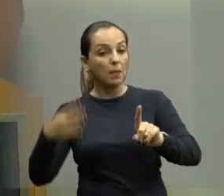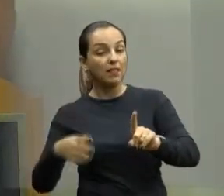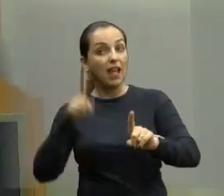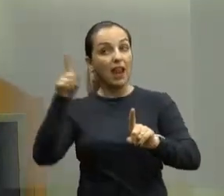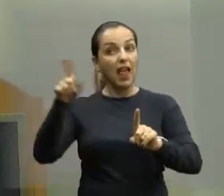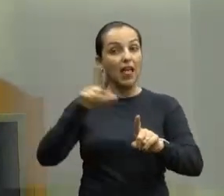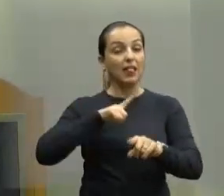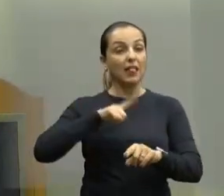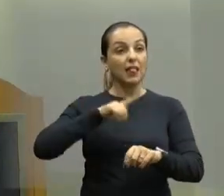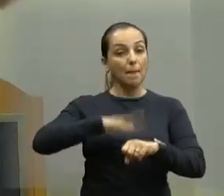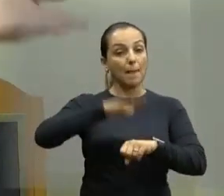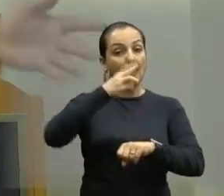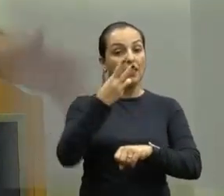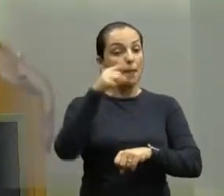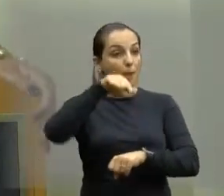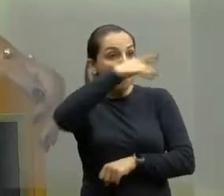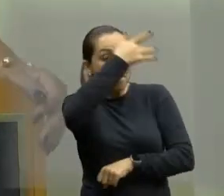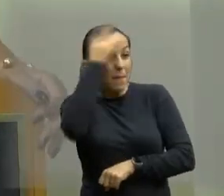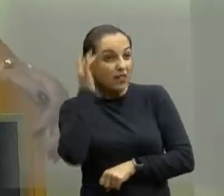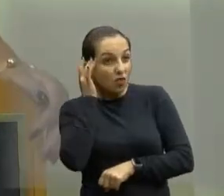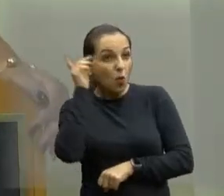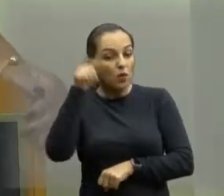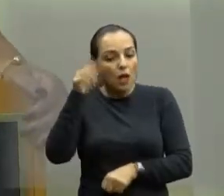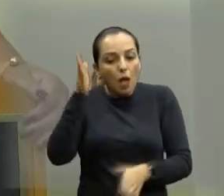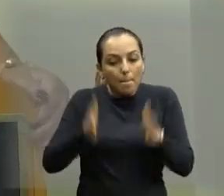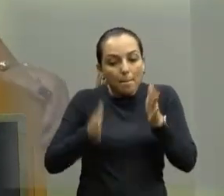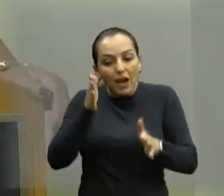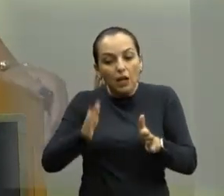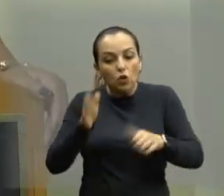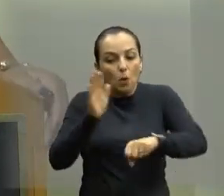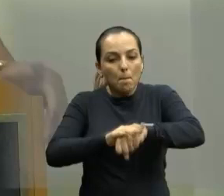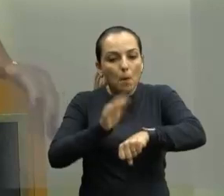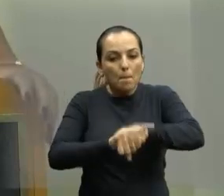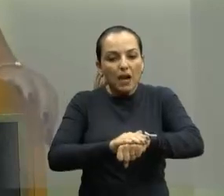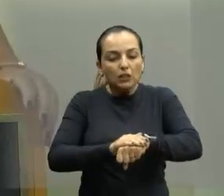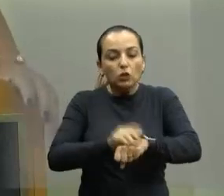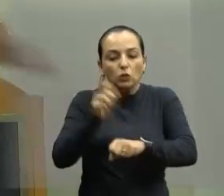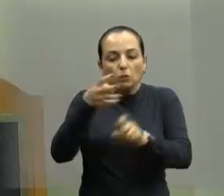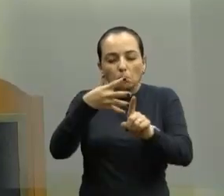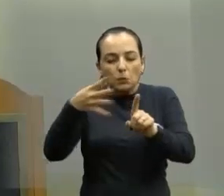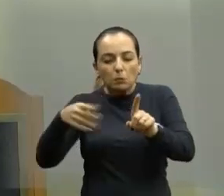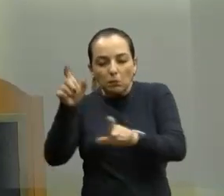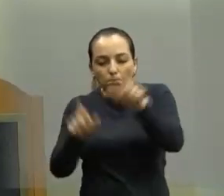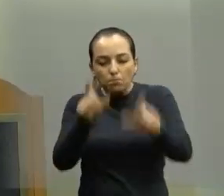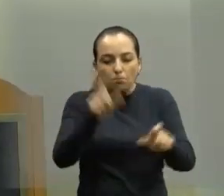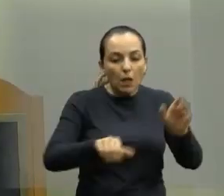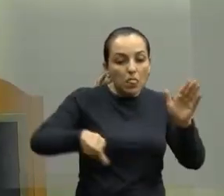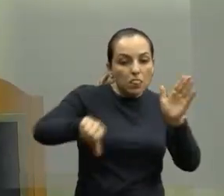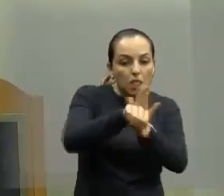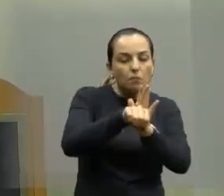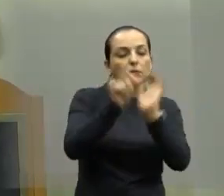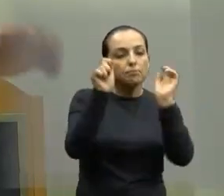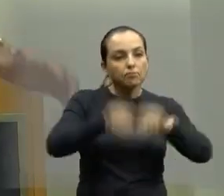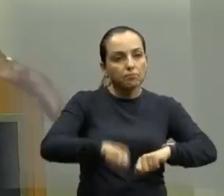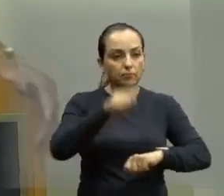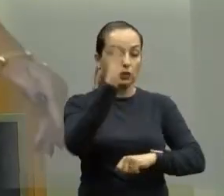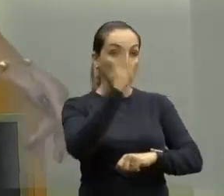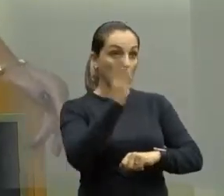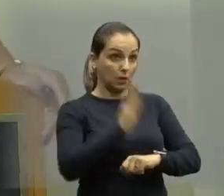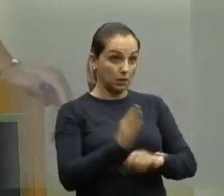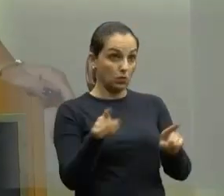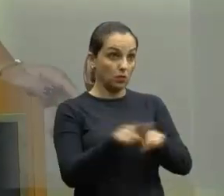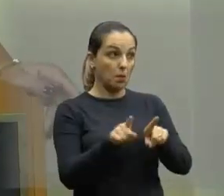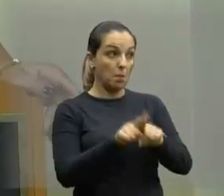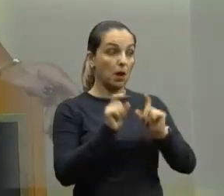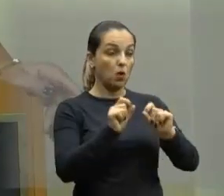Nova York numa época inclusive aonde ser LGBT era crime né no Brasil junto a este momento